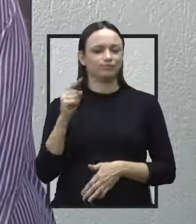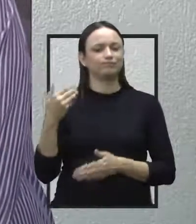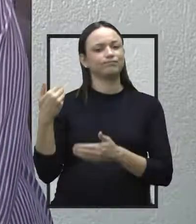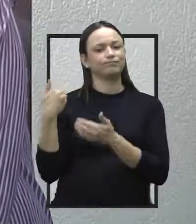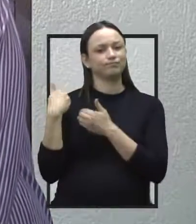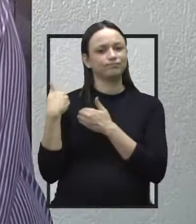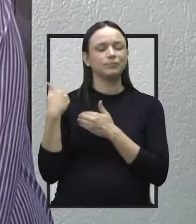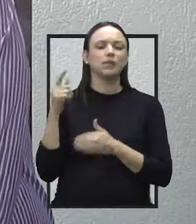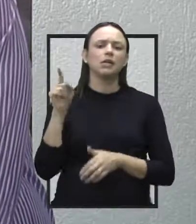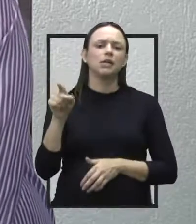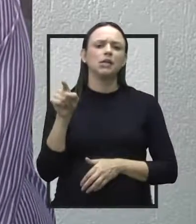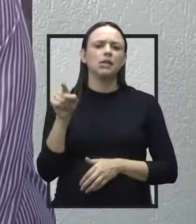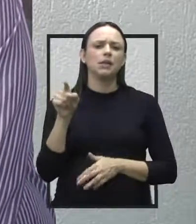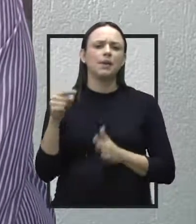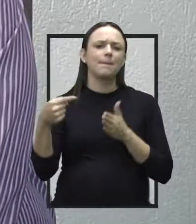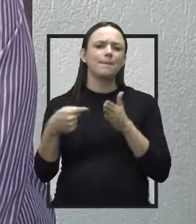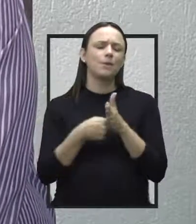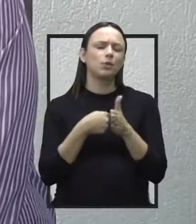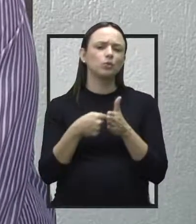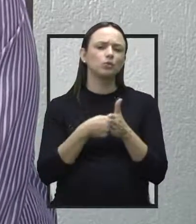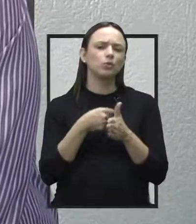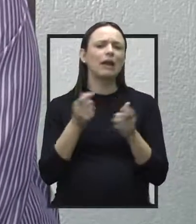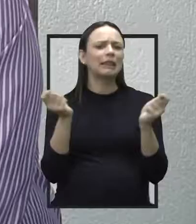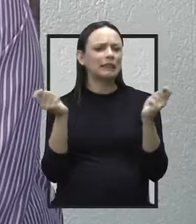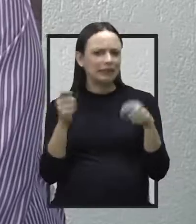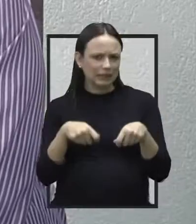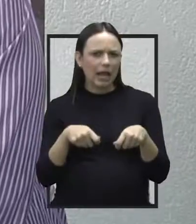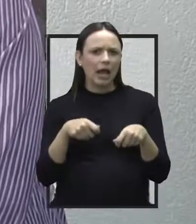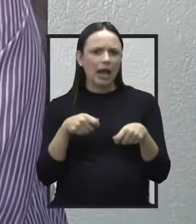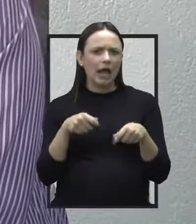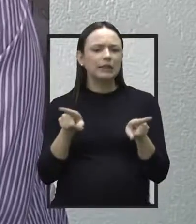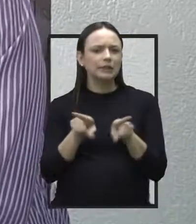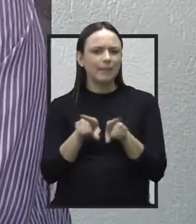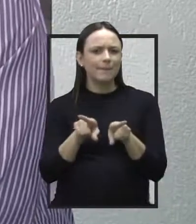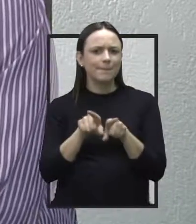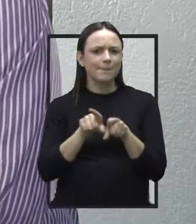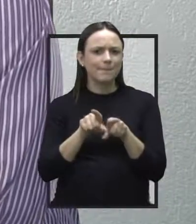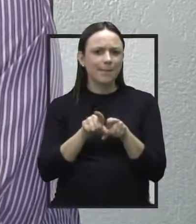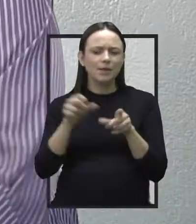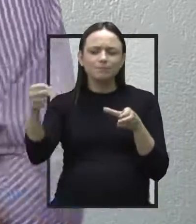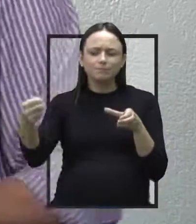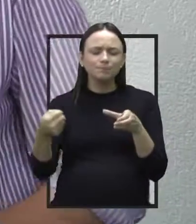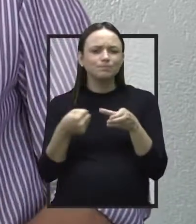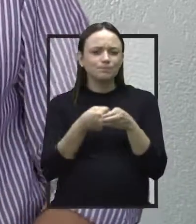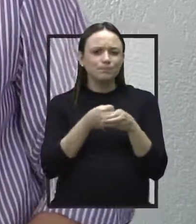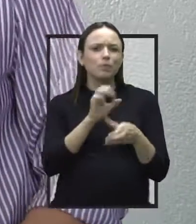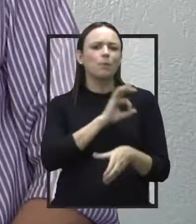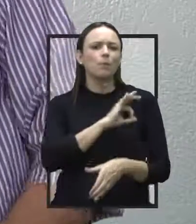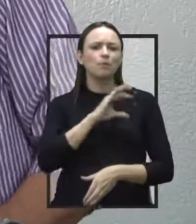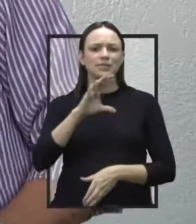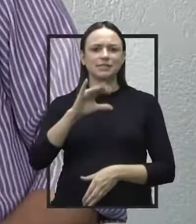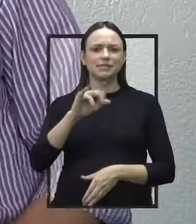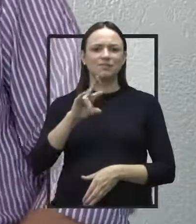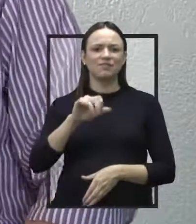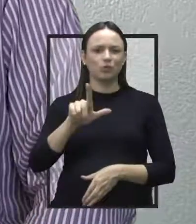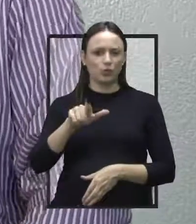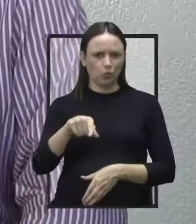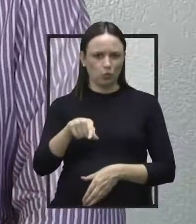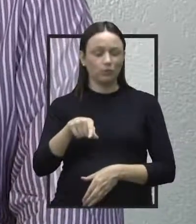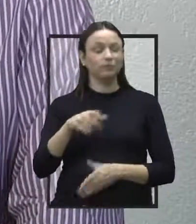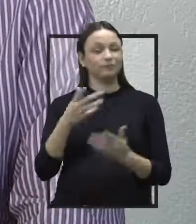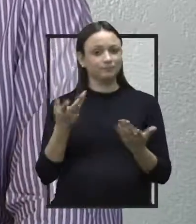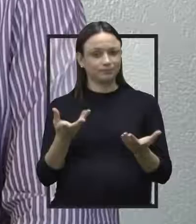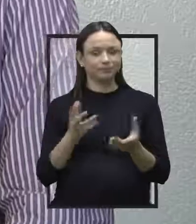me perguntava a respeito da possibilidade, inclusive, da inclusão da Polícia Civil nesse processo. E eu tive